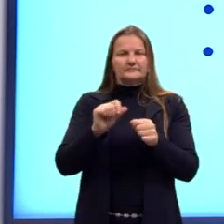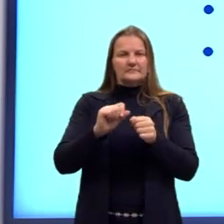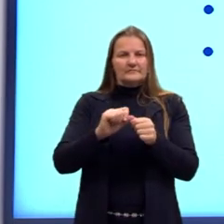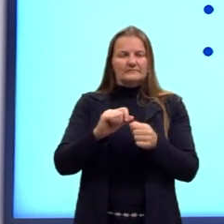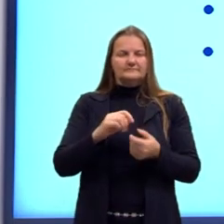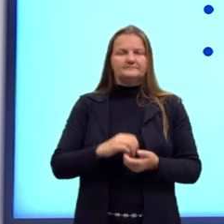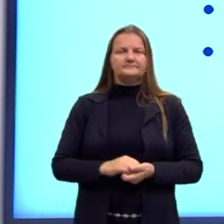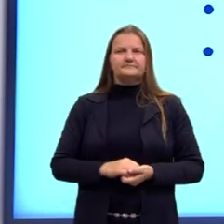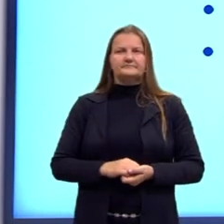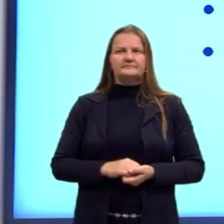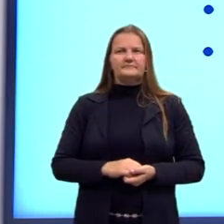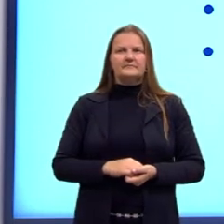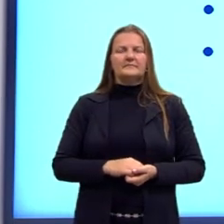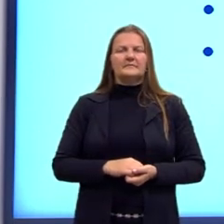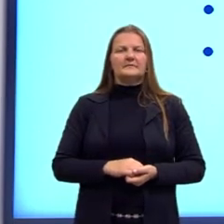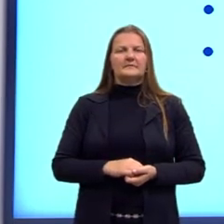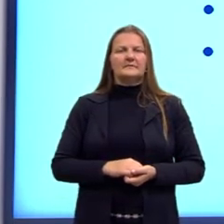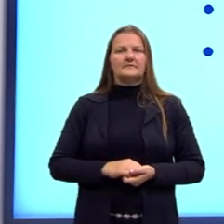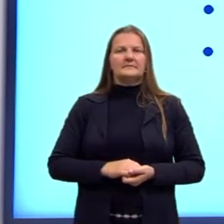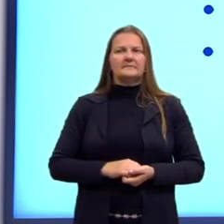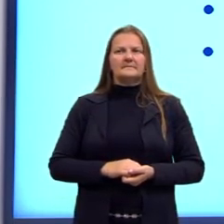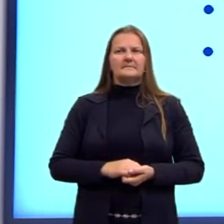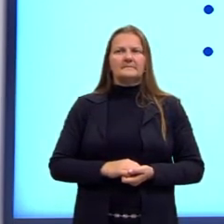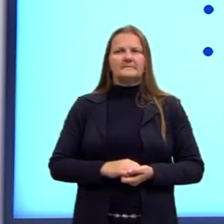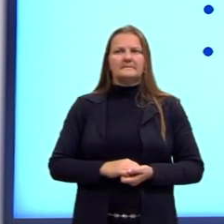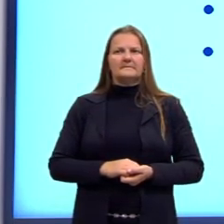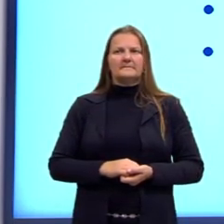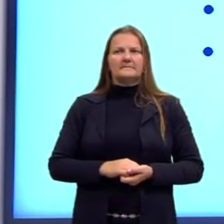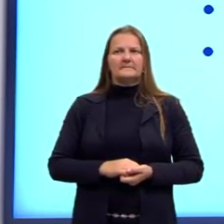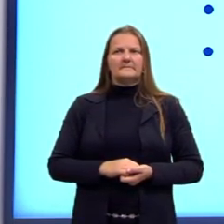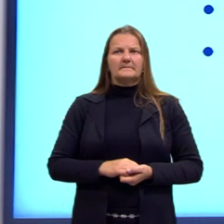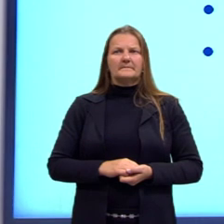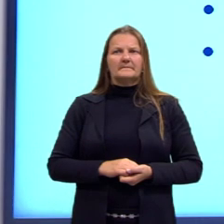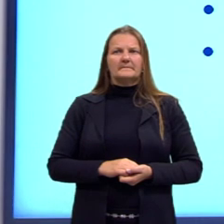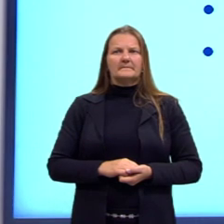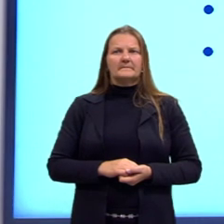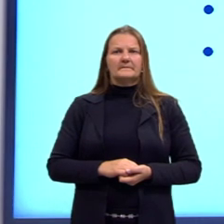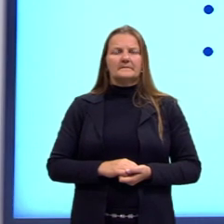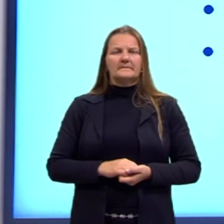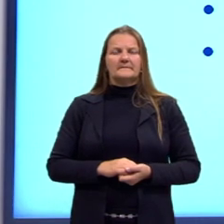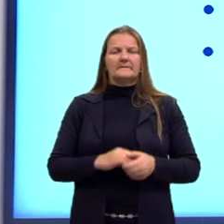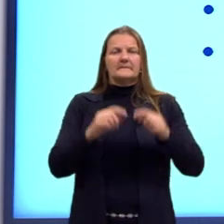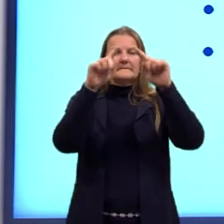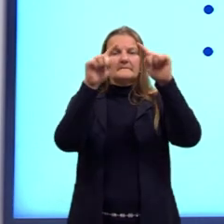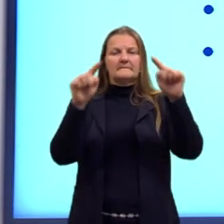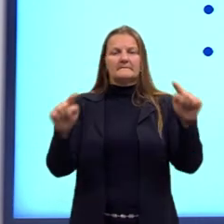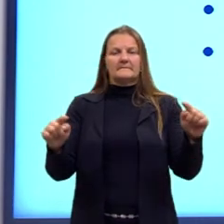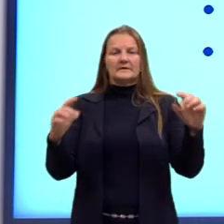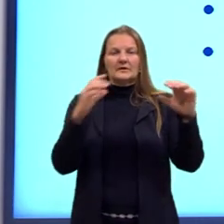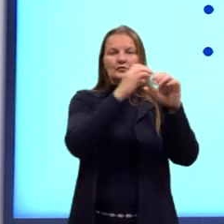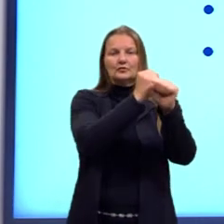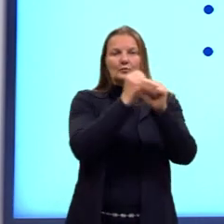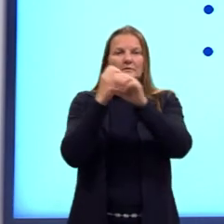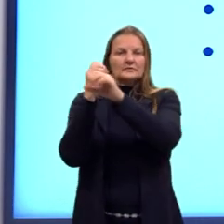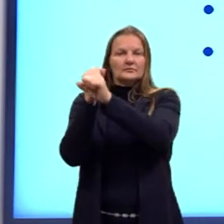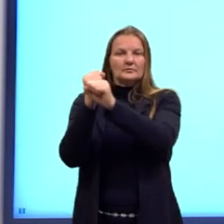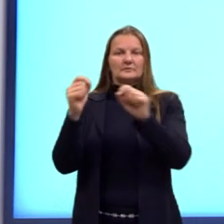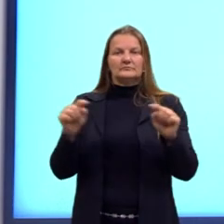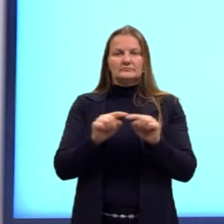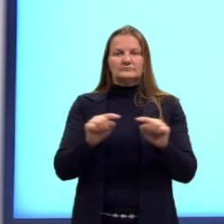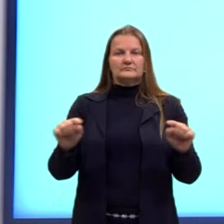resistência nós consideramos então a medida do lado sendo menor do que a soma dos outros dois lados